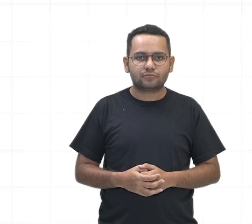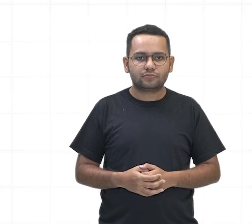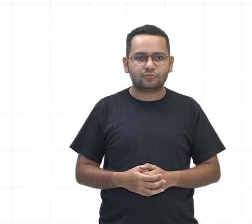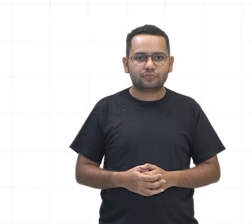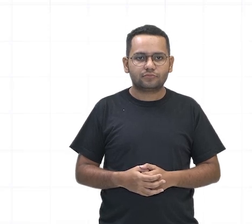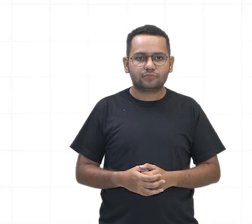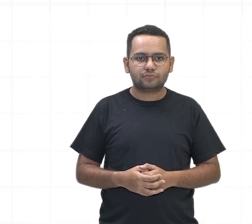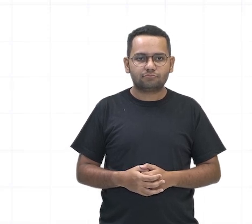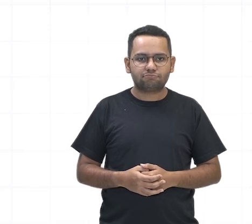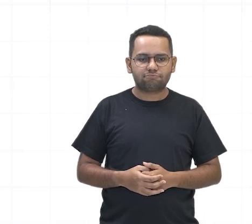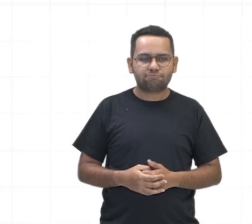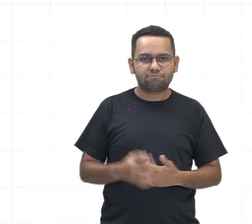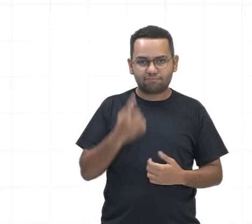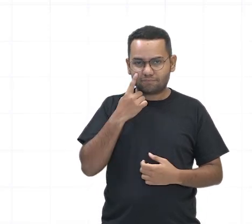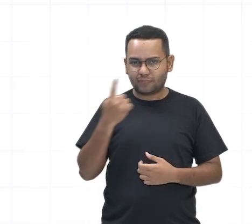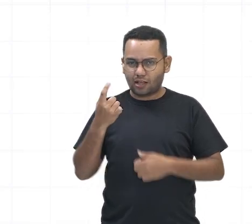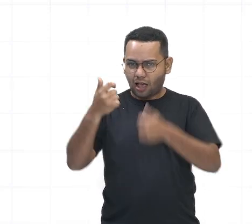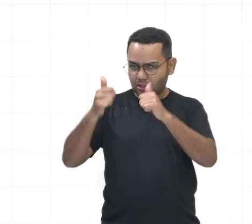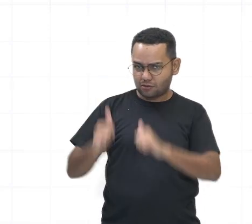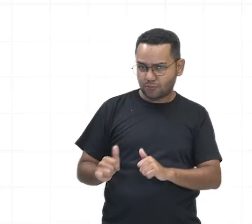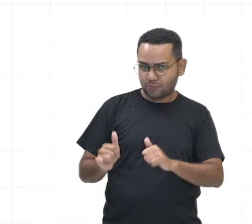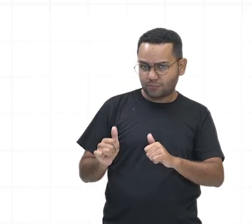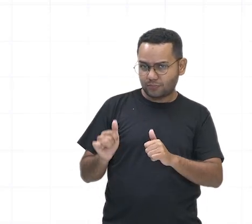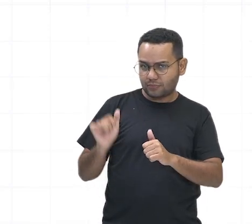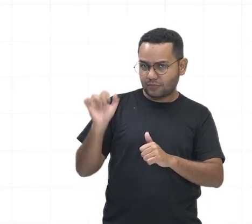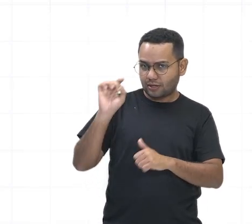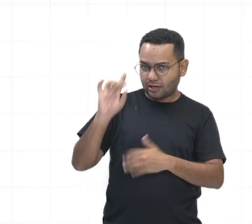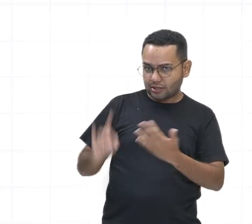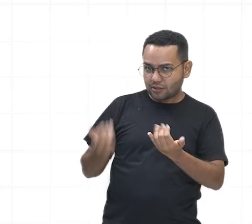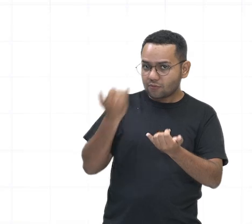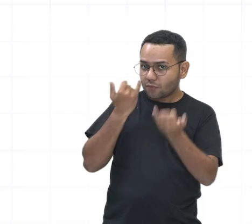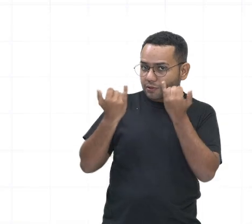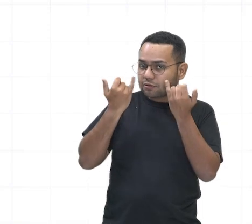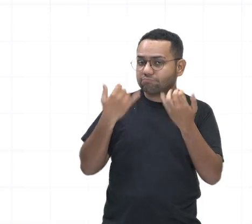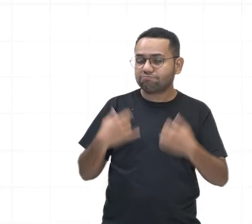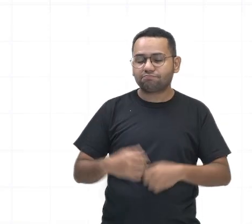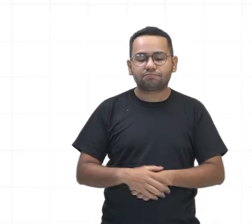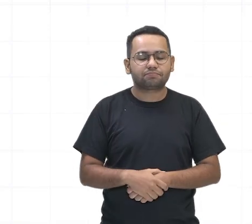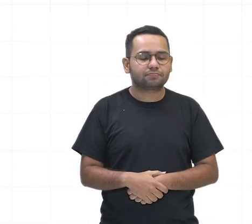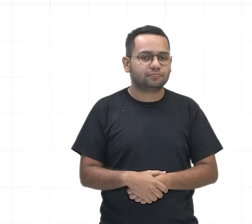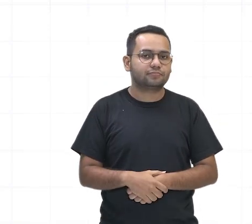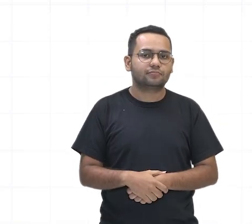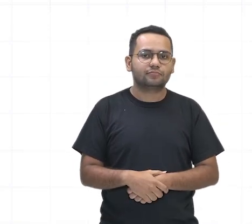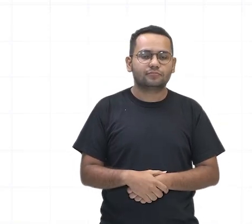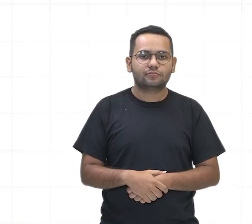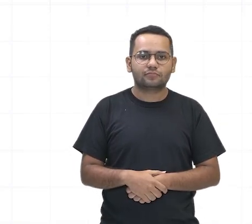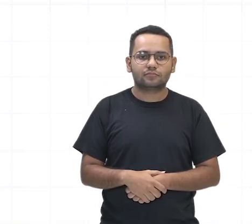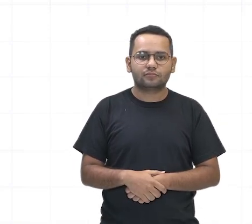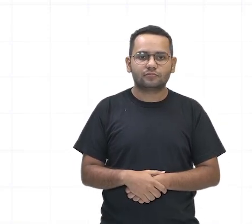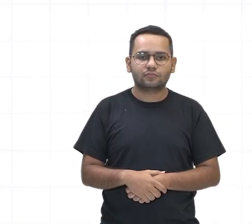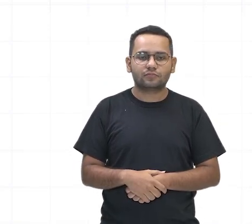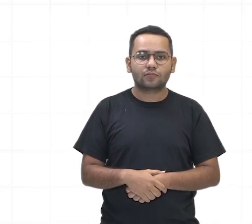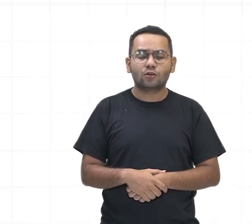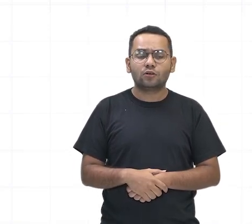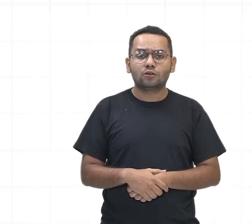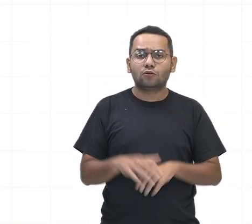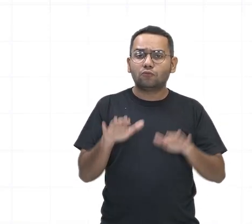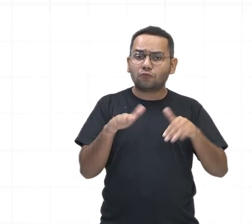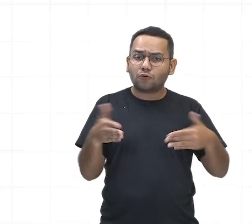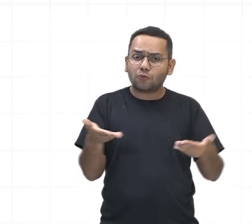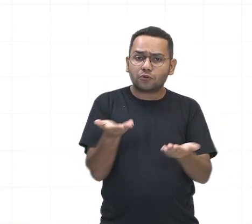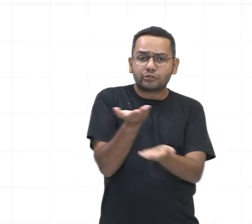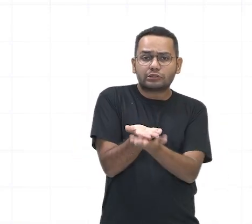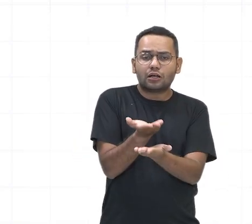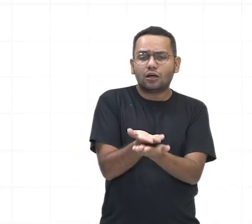Então, olhou? Hoje nós temos uma aula que nós estamos refletindo, mas ao mesmo tempo dialogando